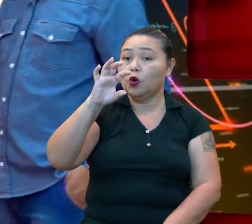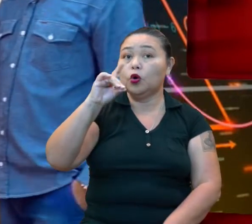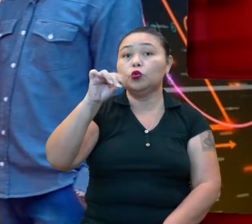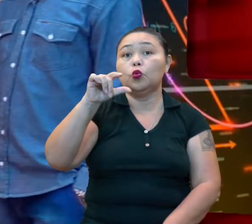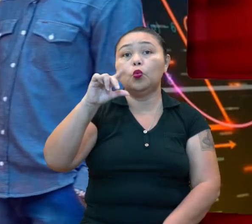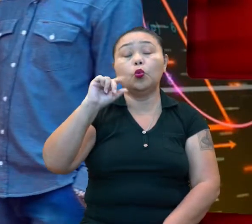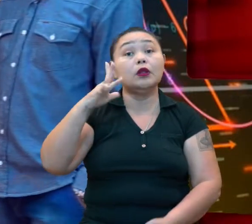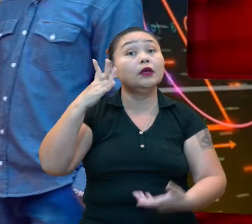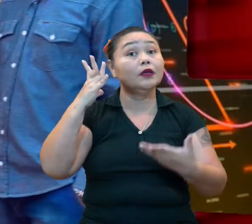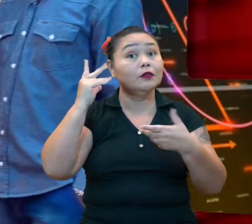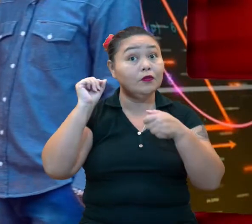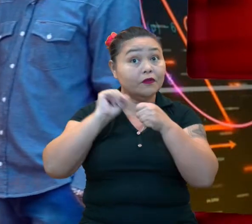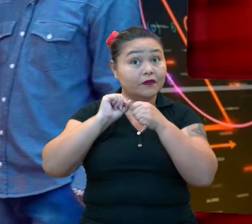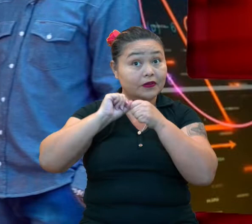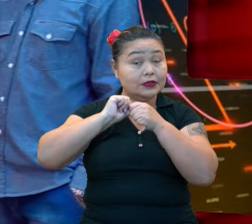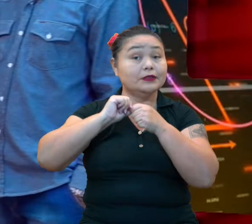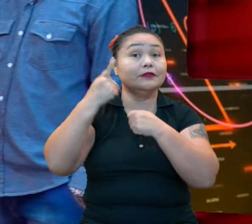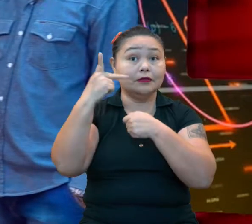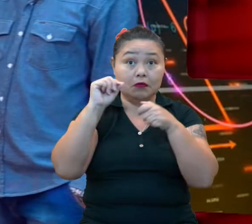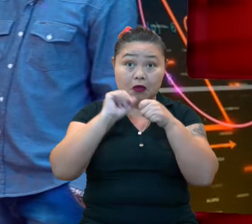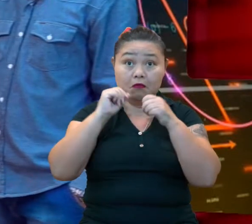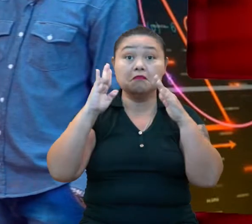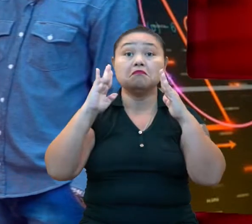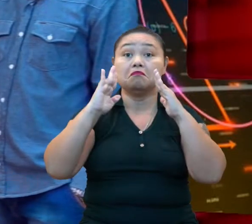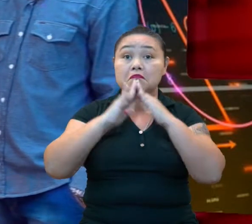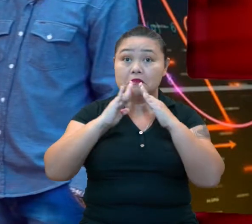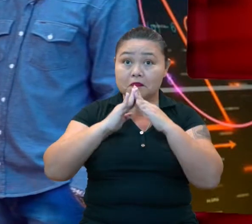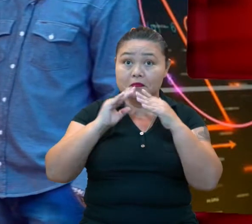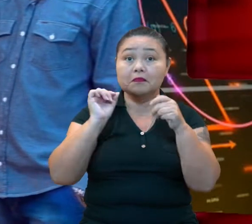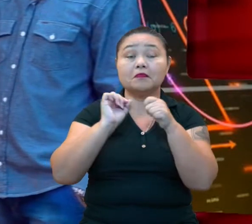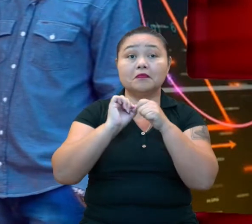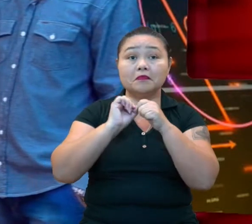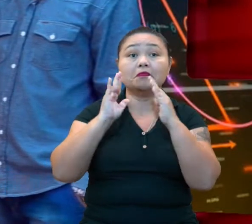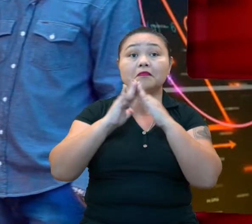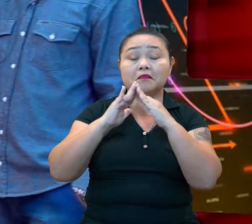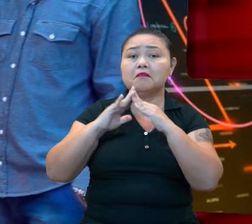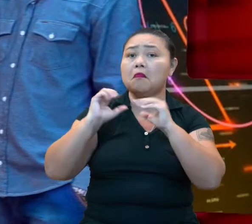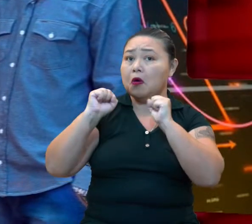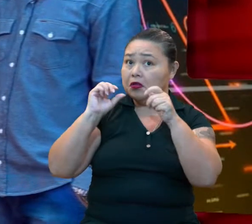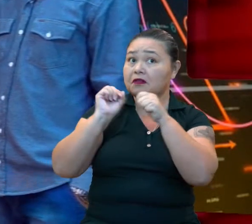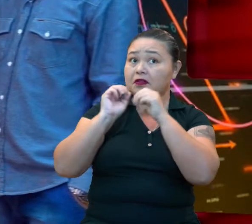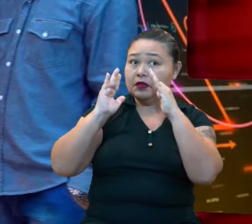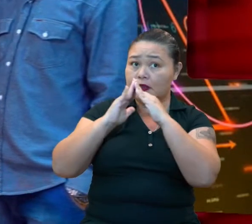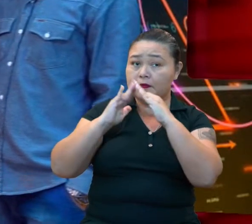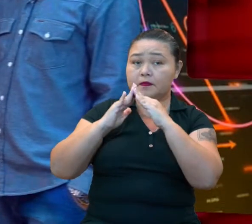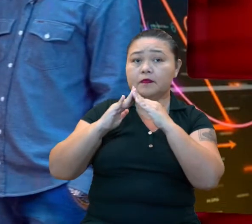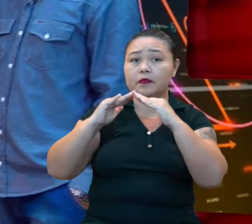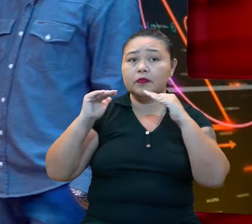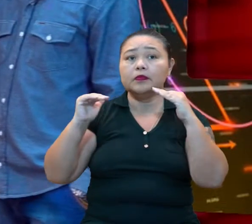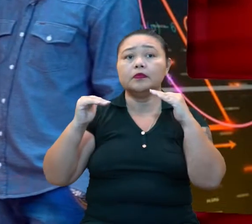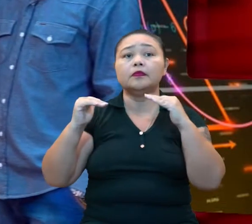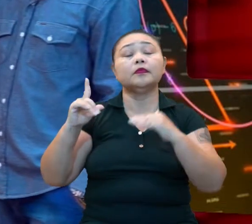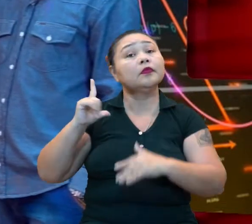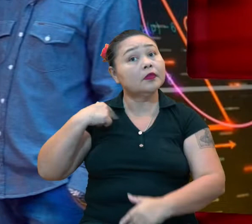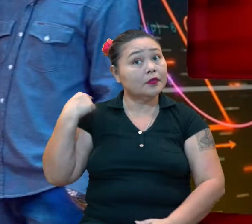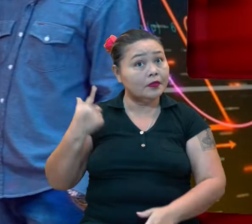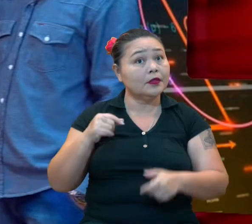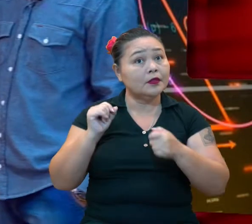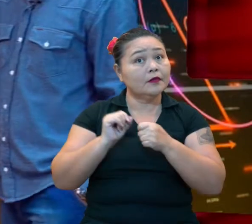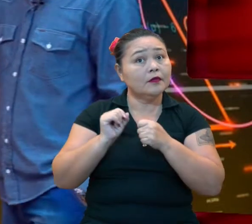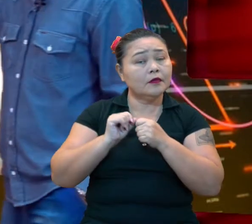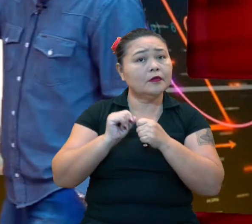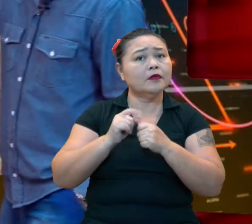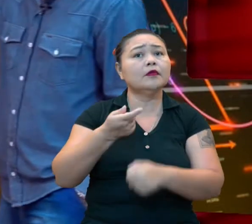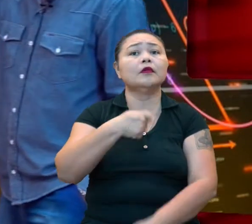o que precisa, né? E claro, aqui tem até o nível, né? Esse aqui nível. foi mais longe ainda, usou até o nível. Nós fizemos com os alunos do